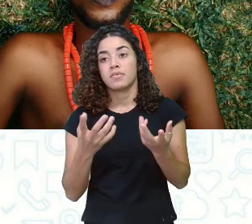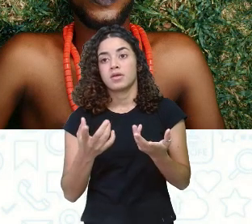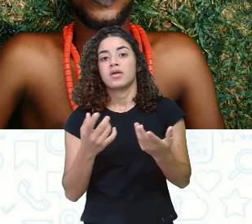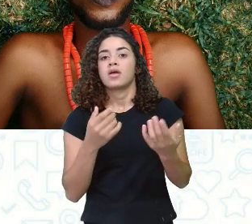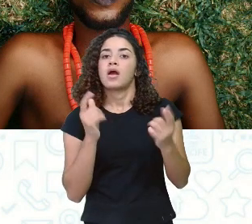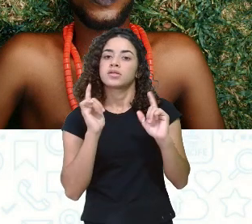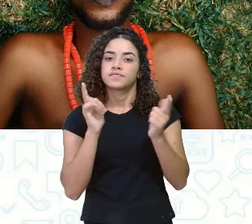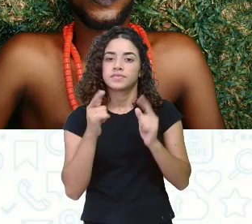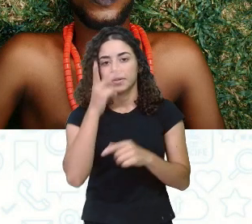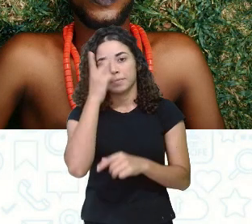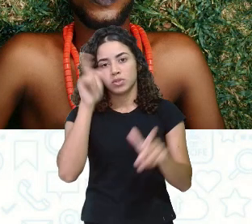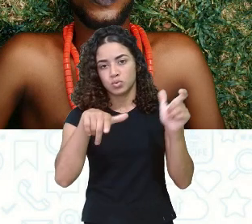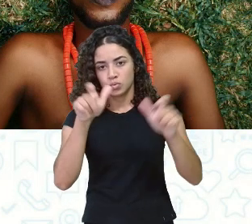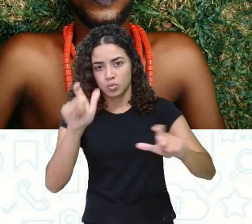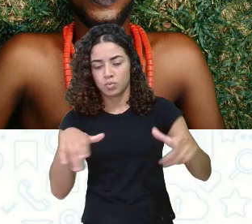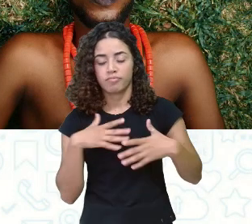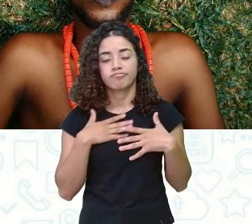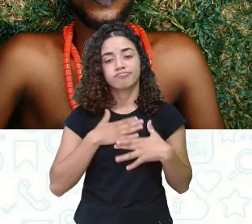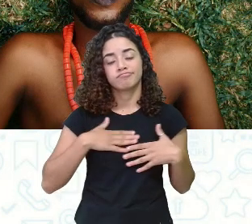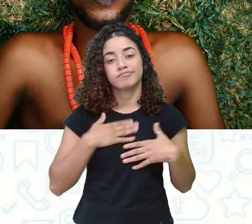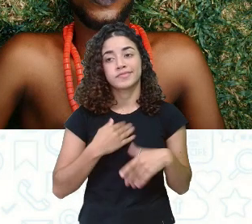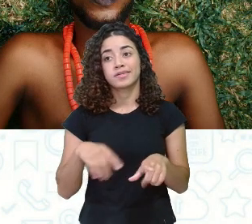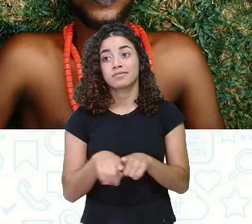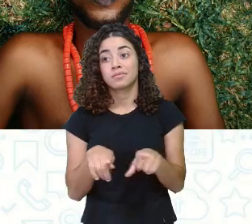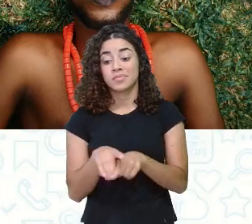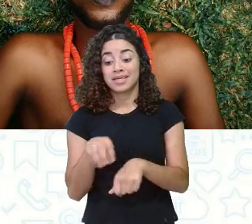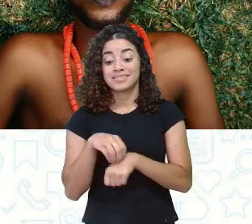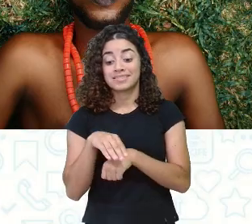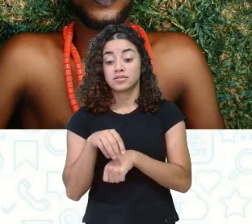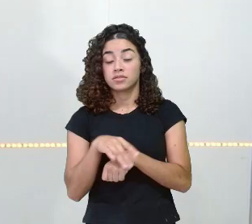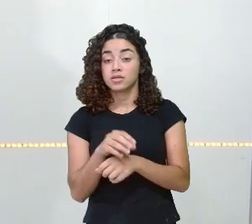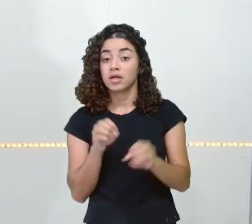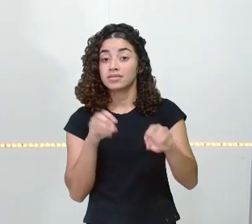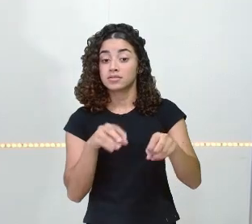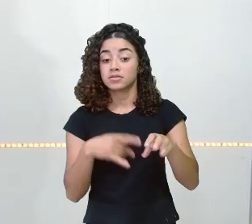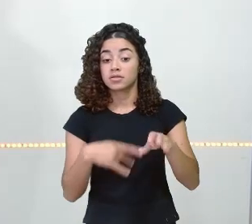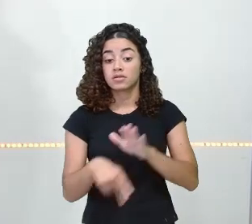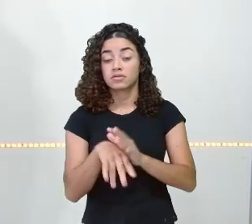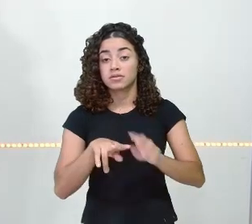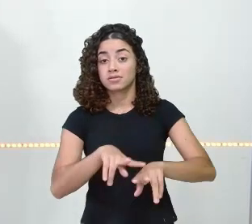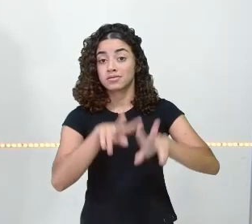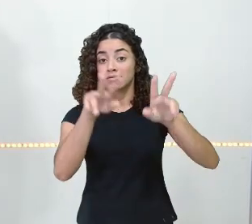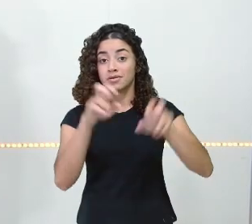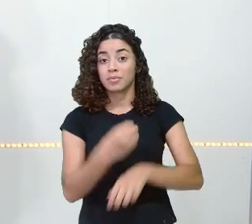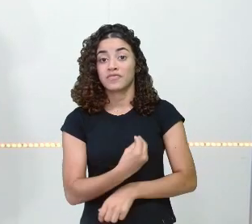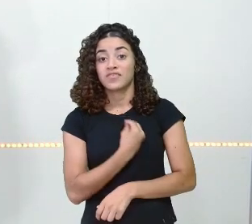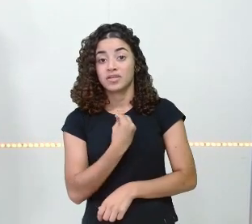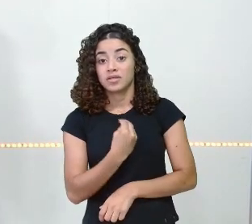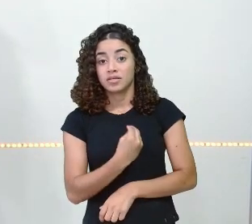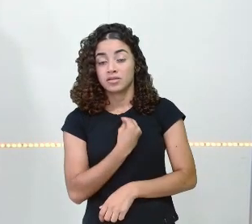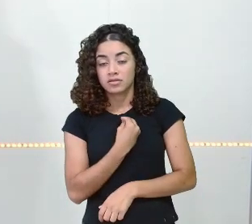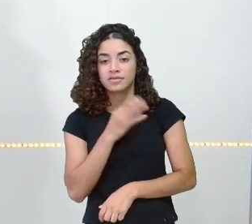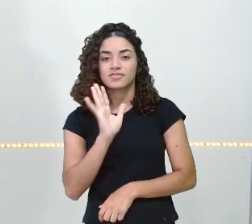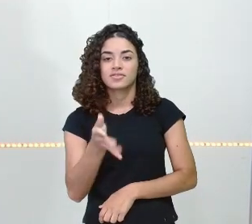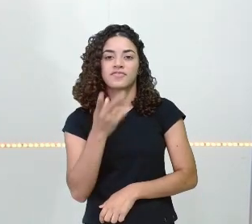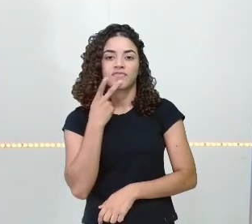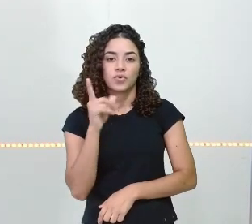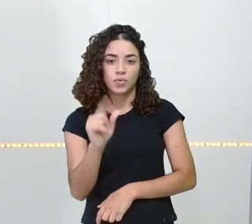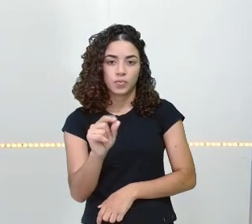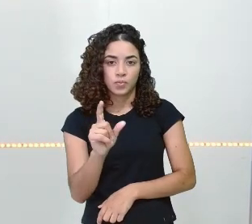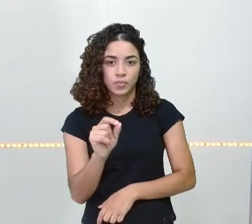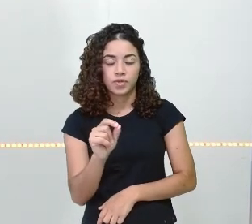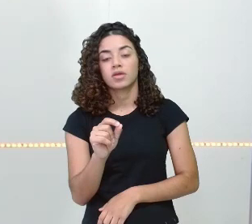divertir as pessoas, além de proporcionar ensinamentos importantes sobre a vida. Olha aí o que eu falei, que lembra